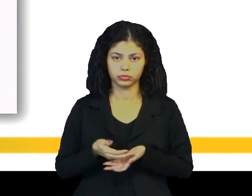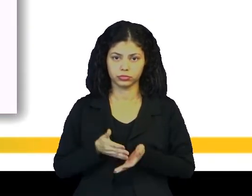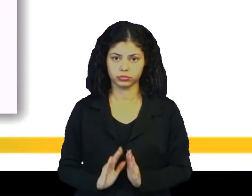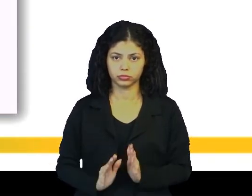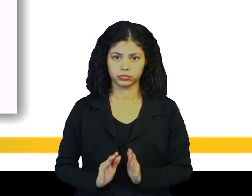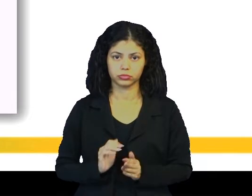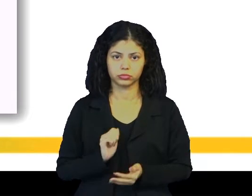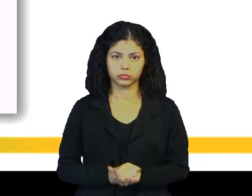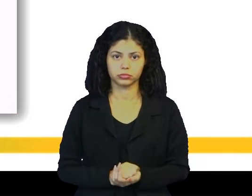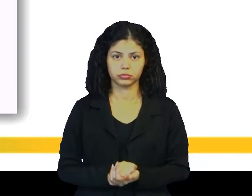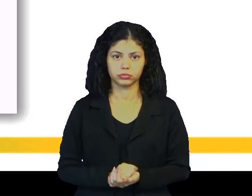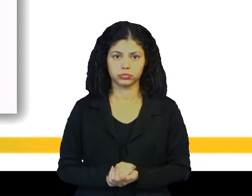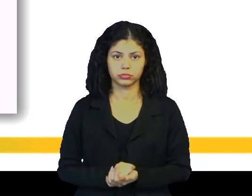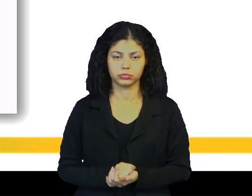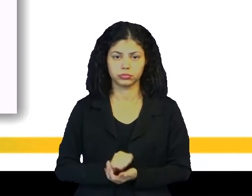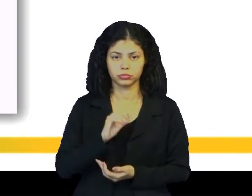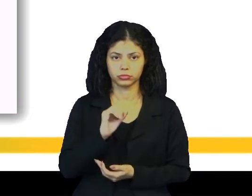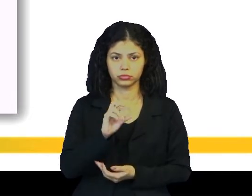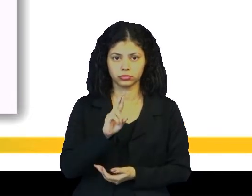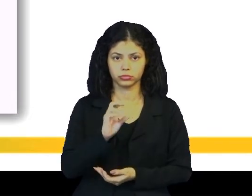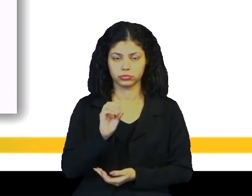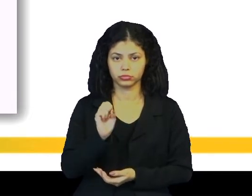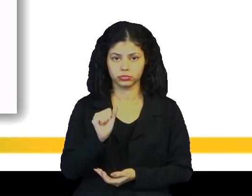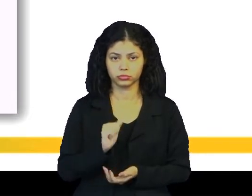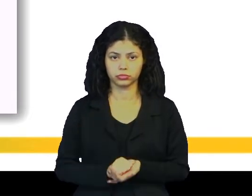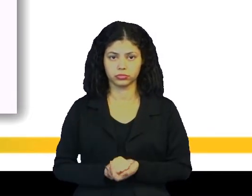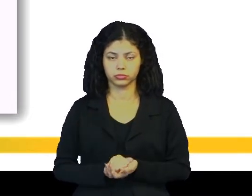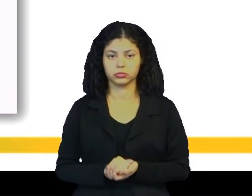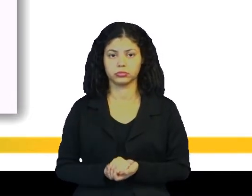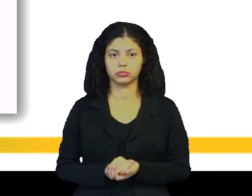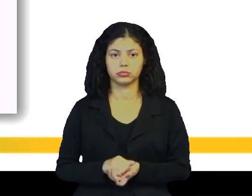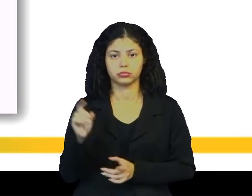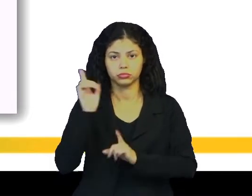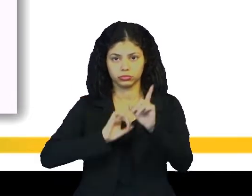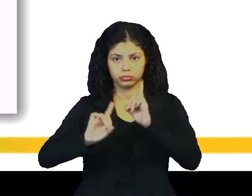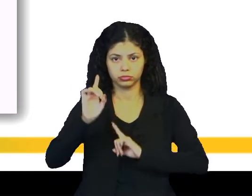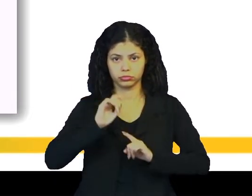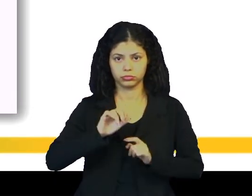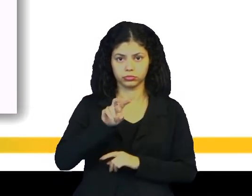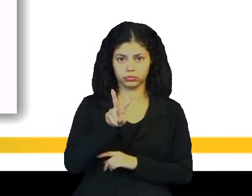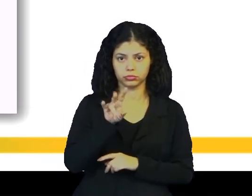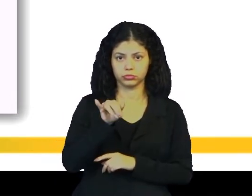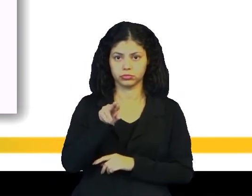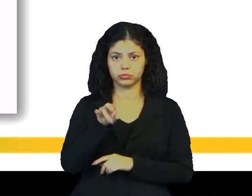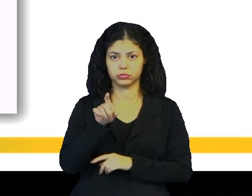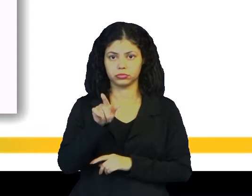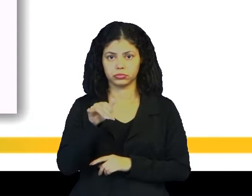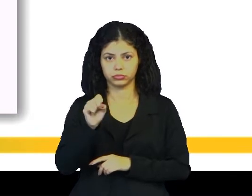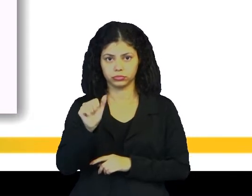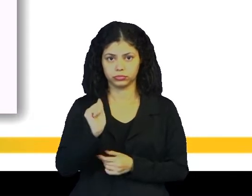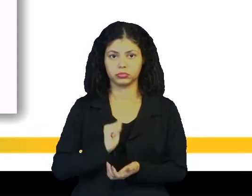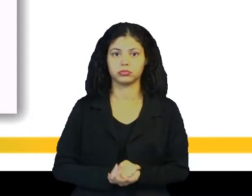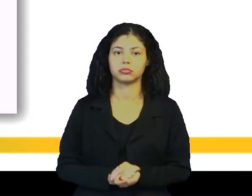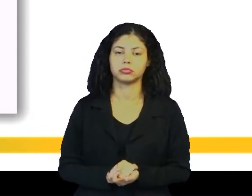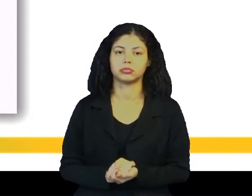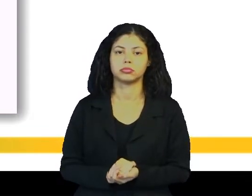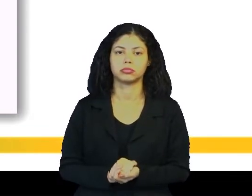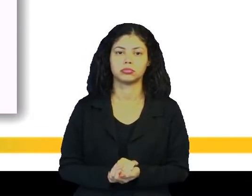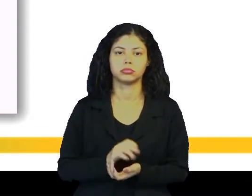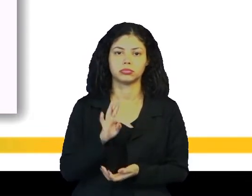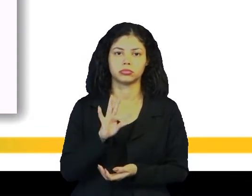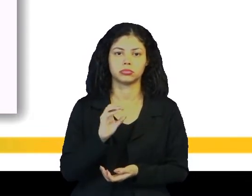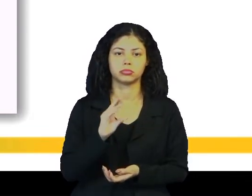maternidade, né? Nós temos o Horus, deus da vingança, né? Nós temos